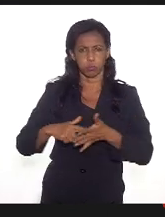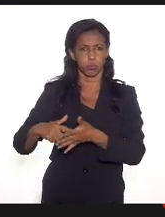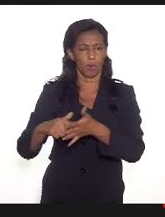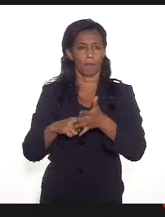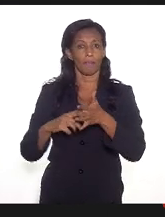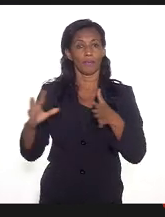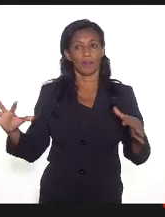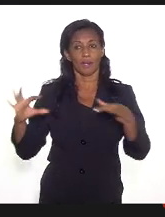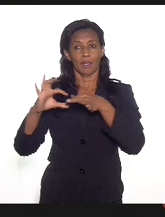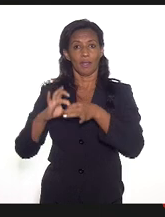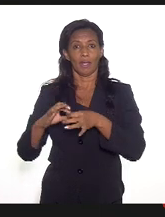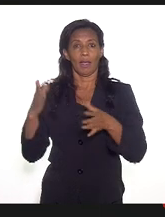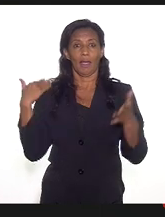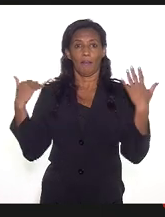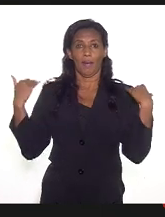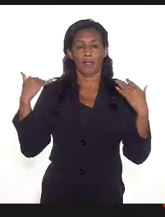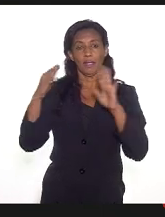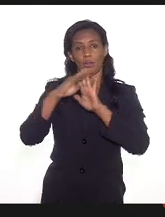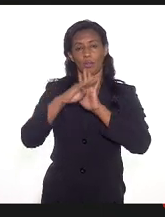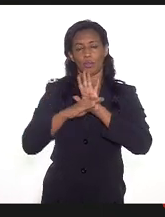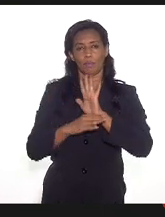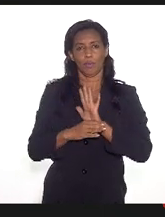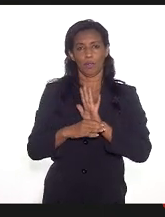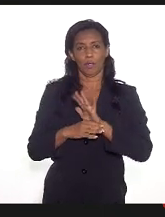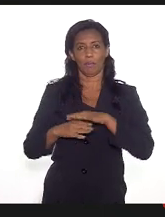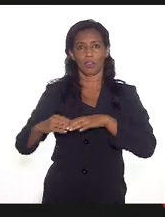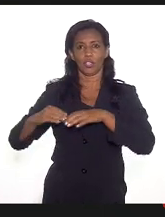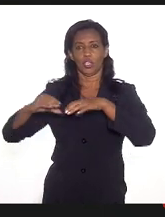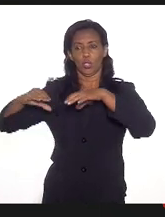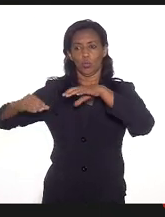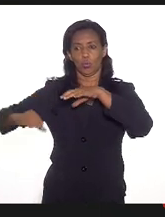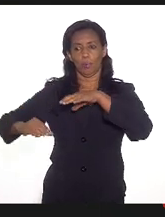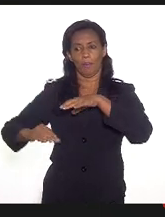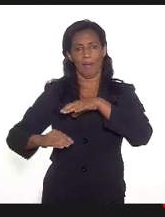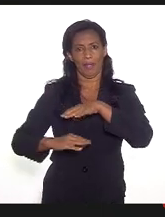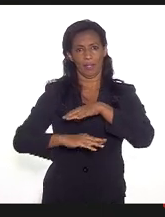está ligada à Marinha no nosso programa de submarinos